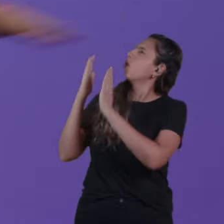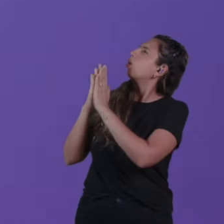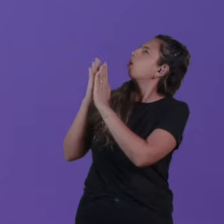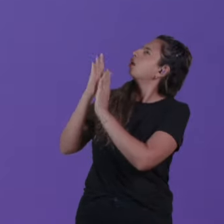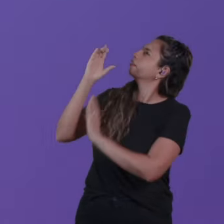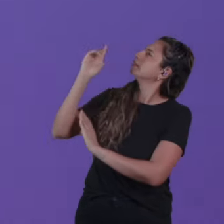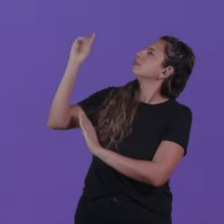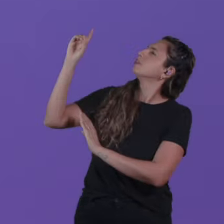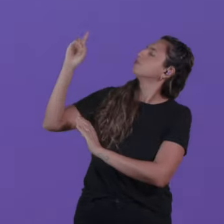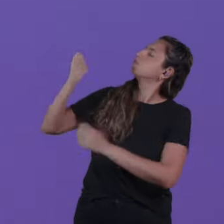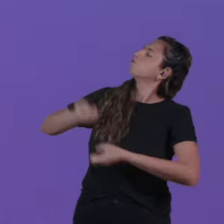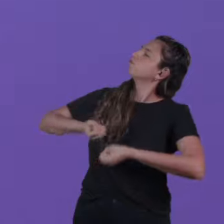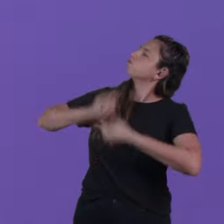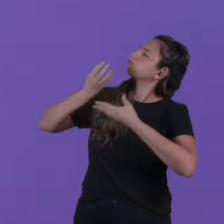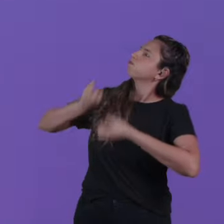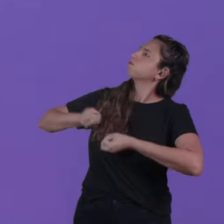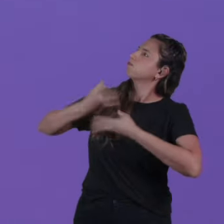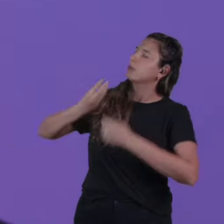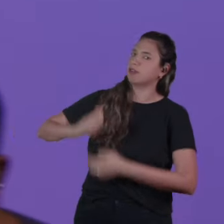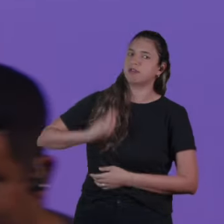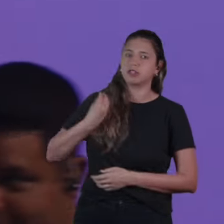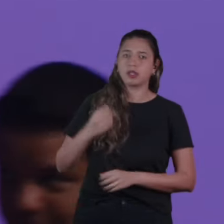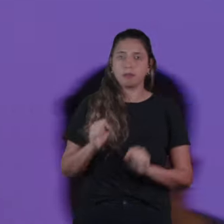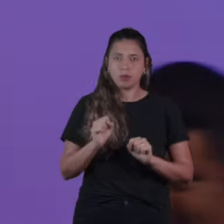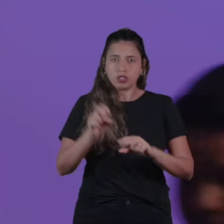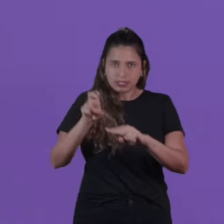Pode assentar-se.